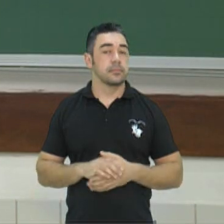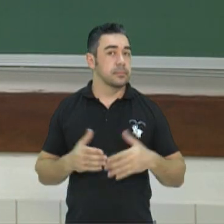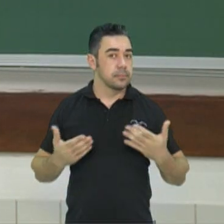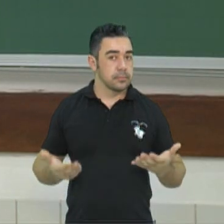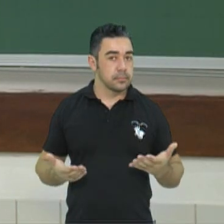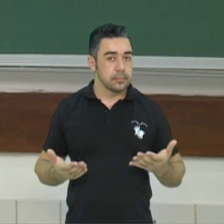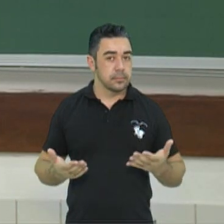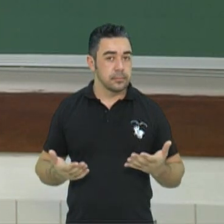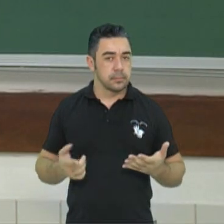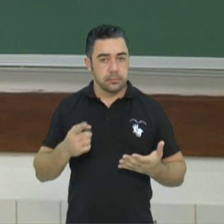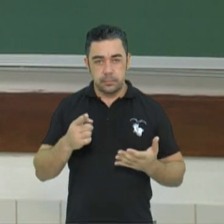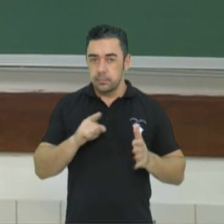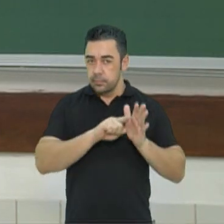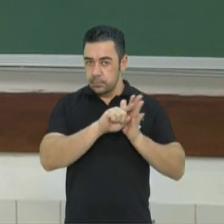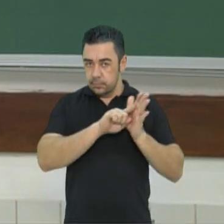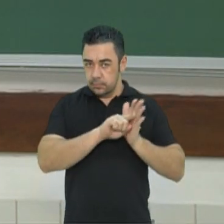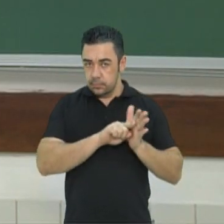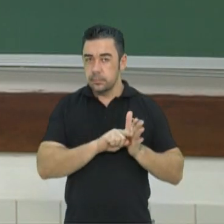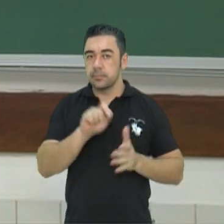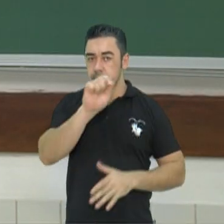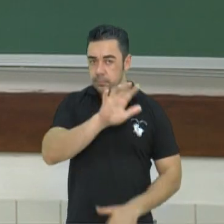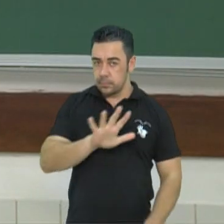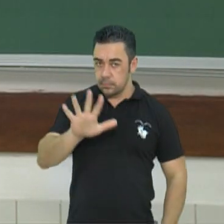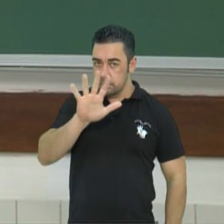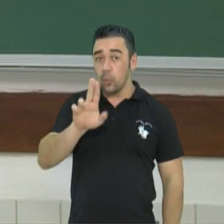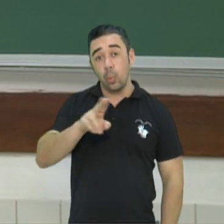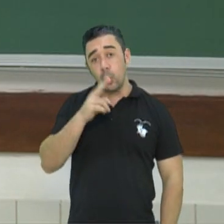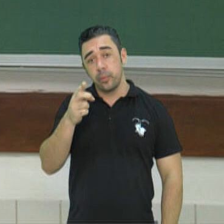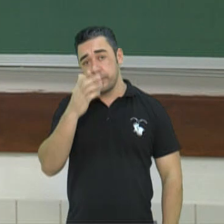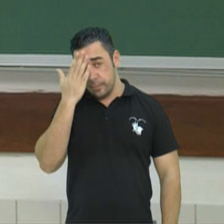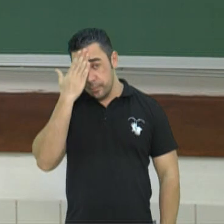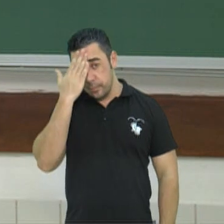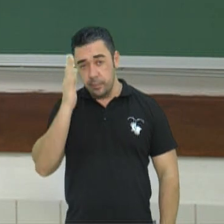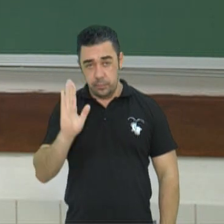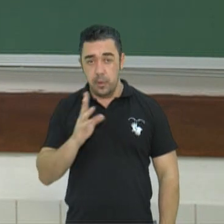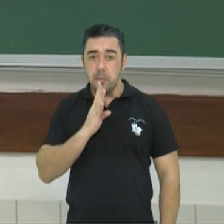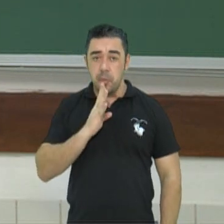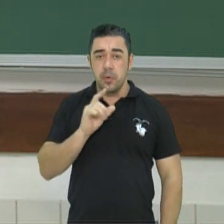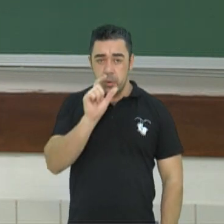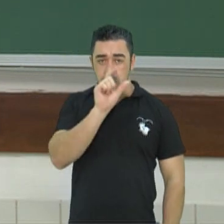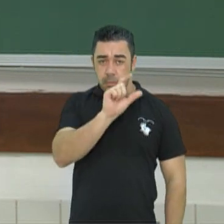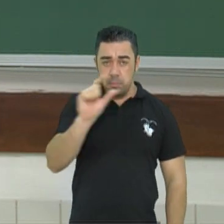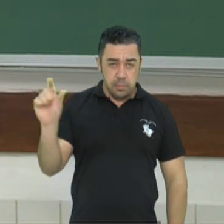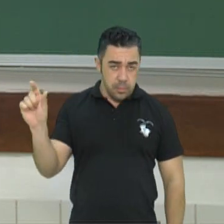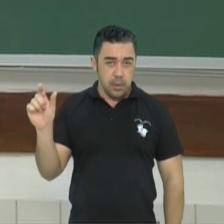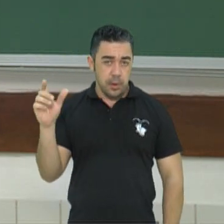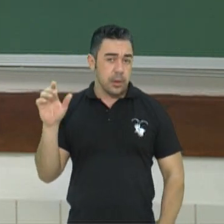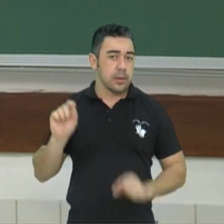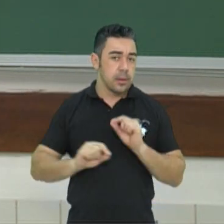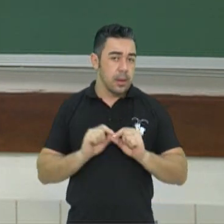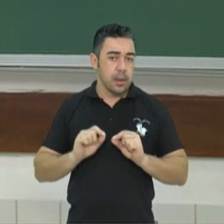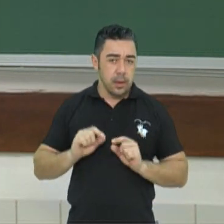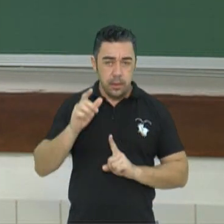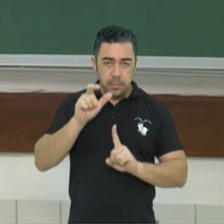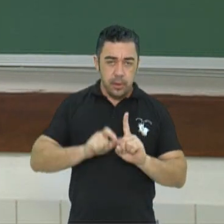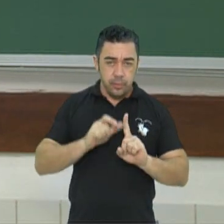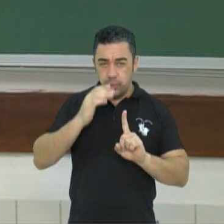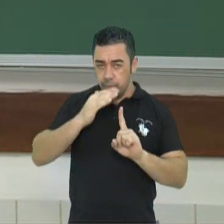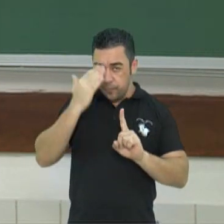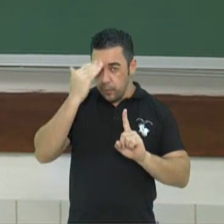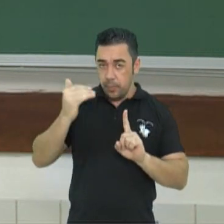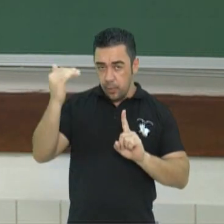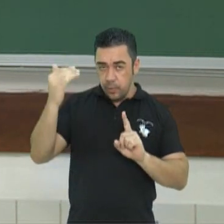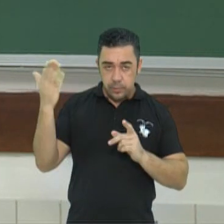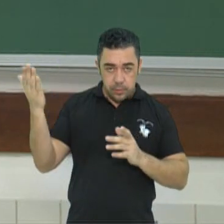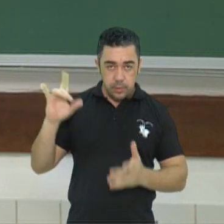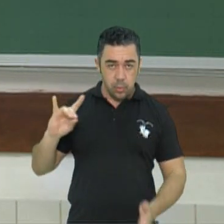E aí, pessoal, pesquisaram as imagens, ou vocês até já sabiam quem eram alguns dessas personalidades colombianas? Vamos ver